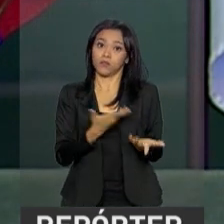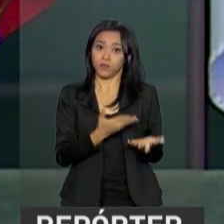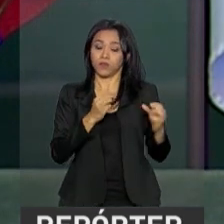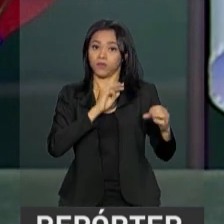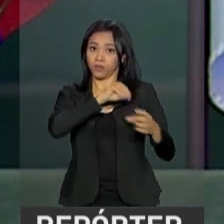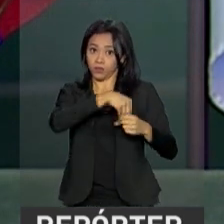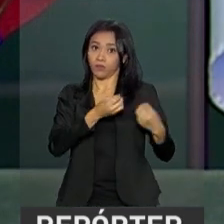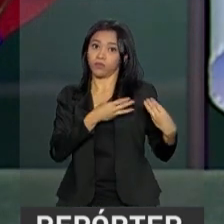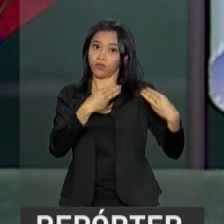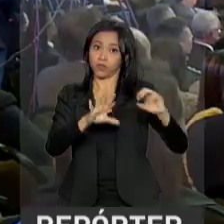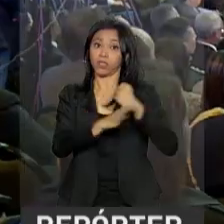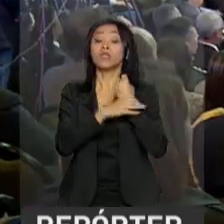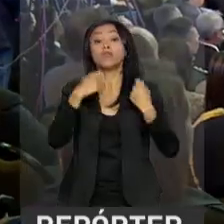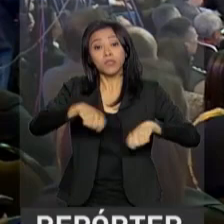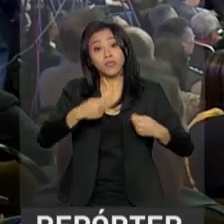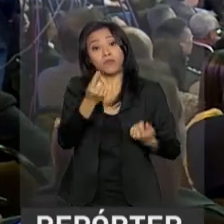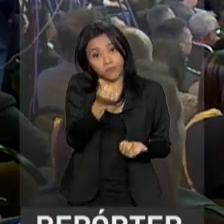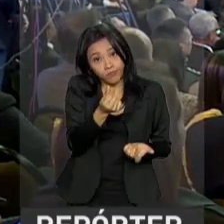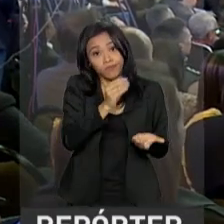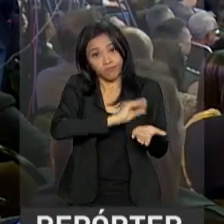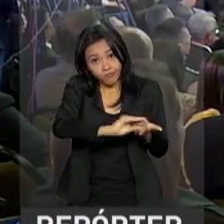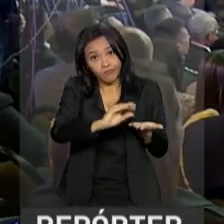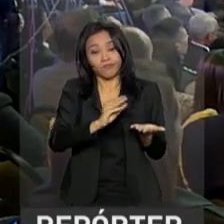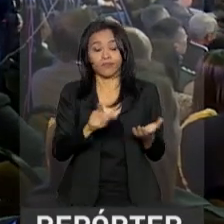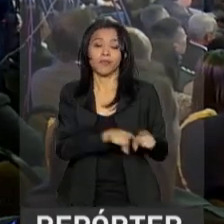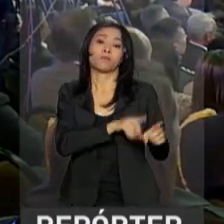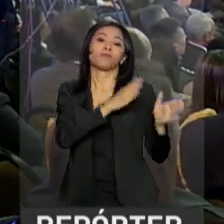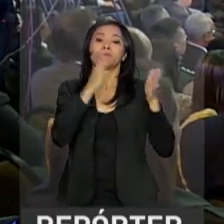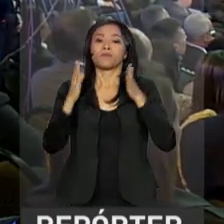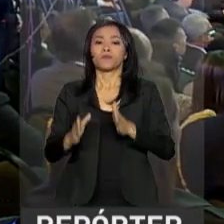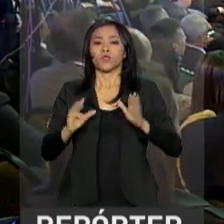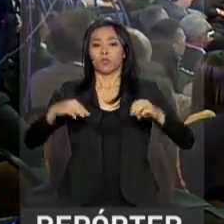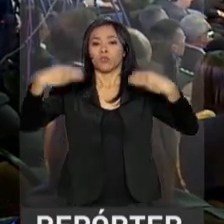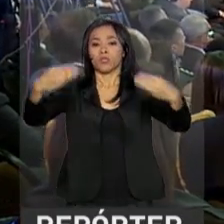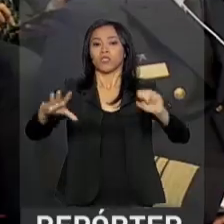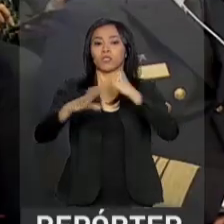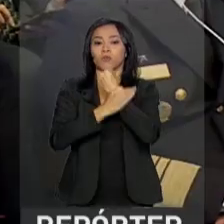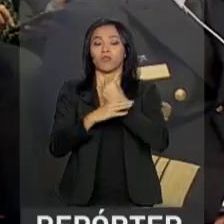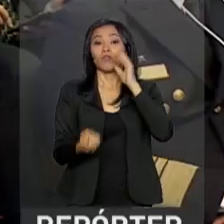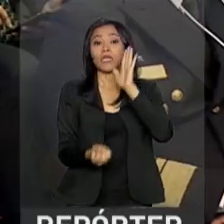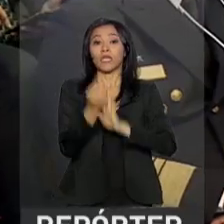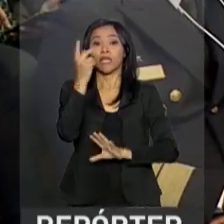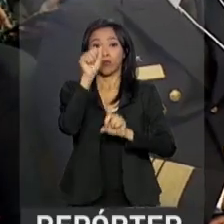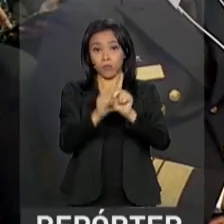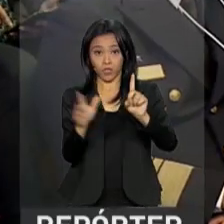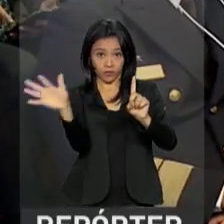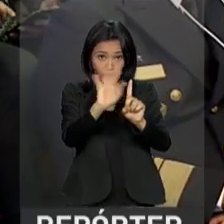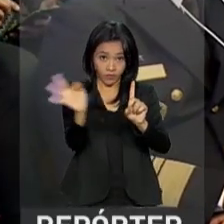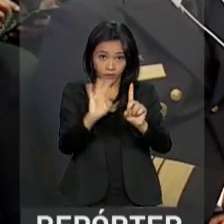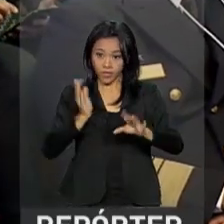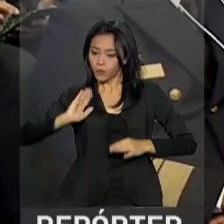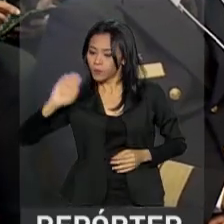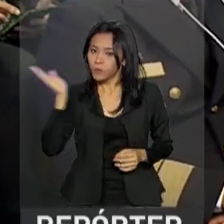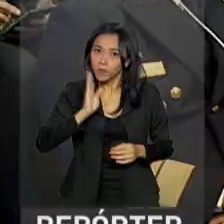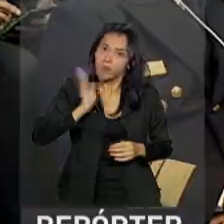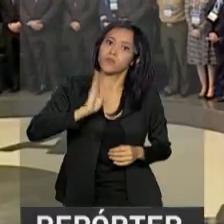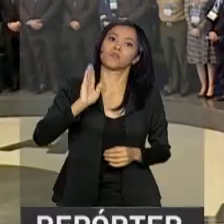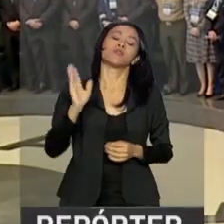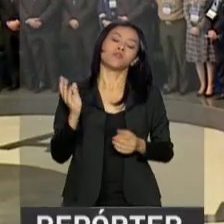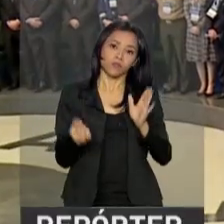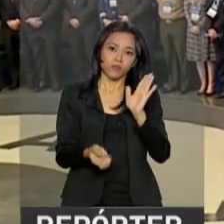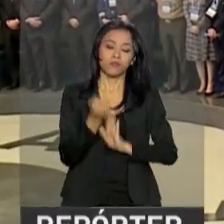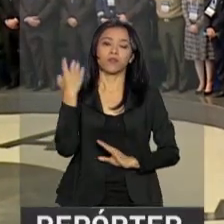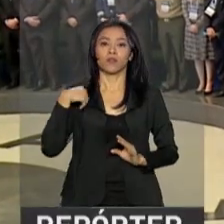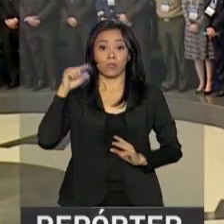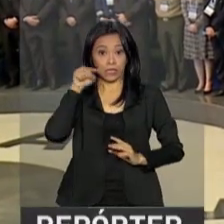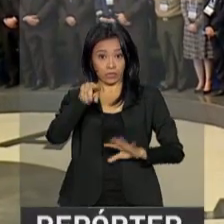de recursos o ministério da segurança pública foi criado em fevereiro deste ano com caráter extraordinário durante